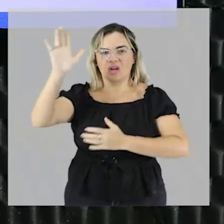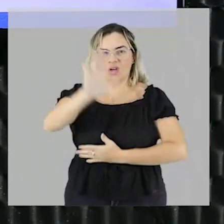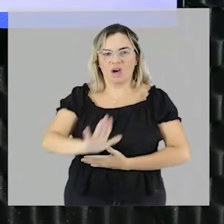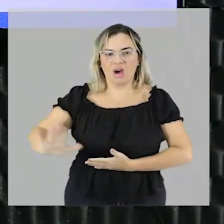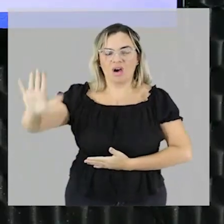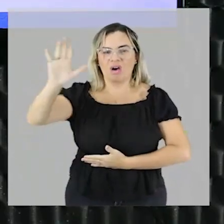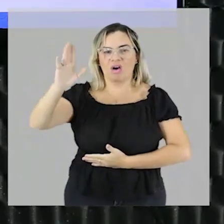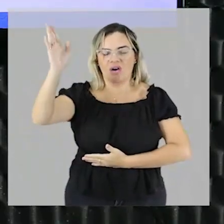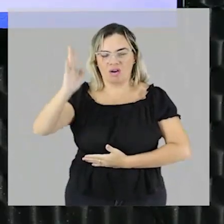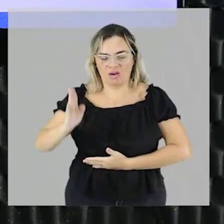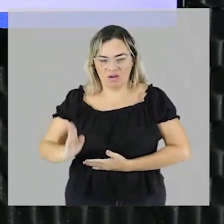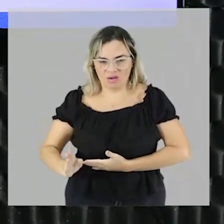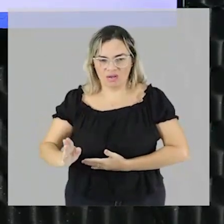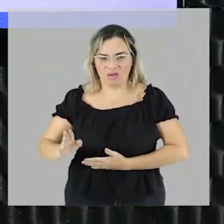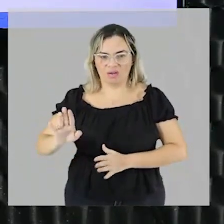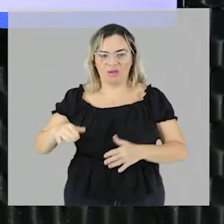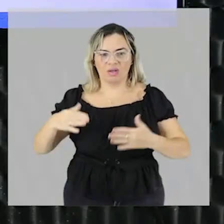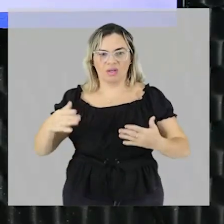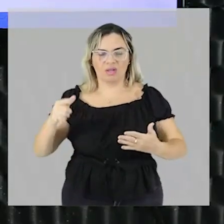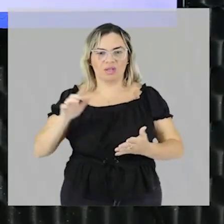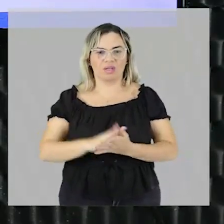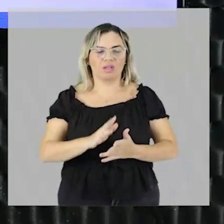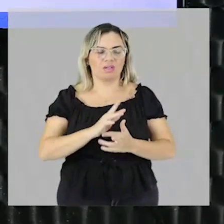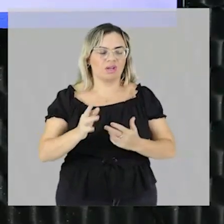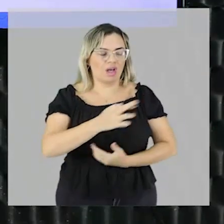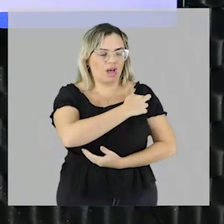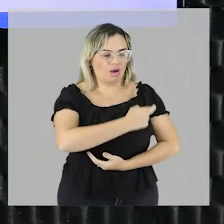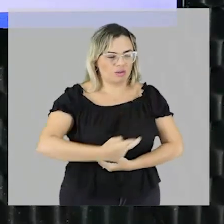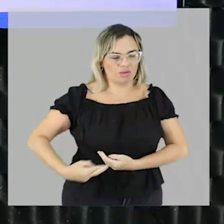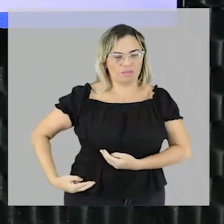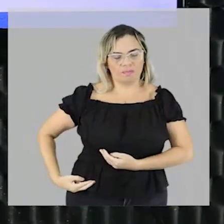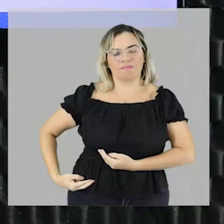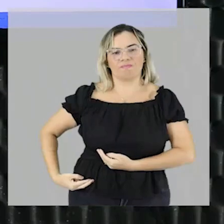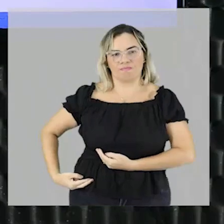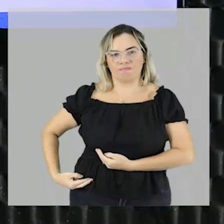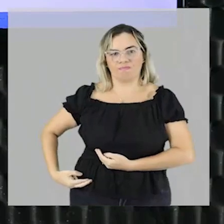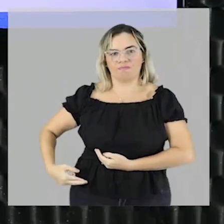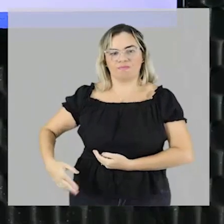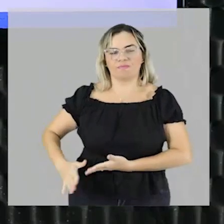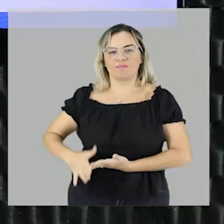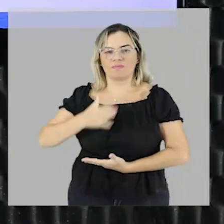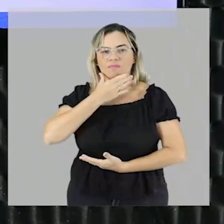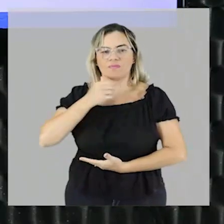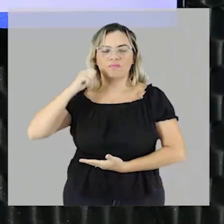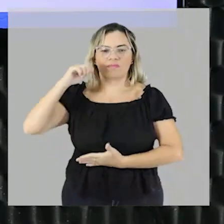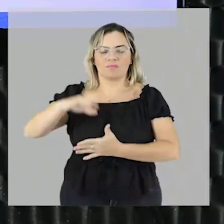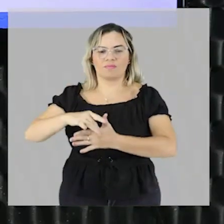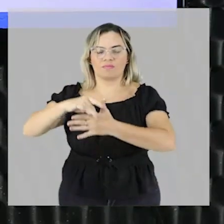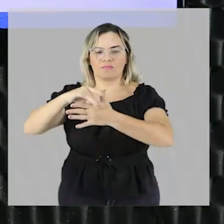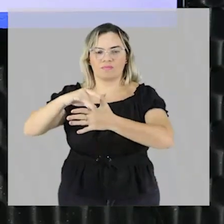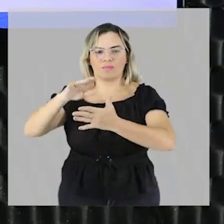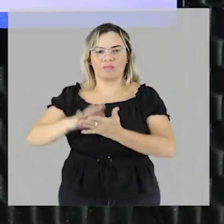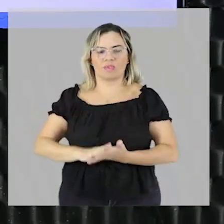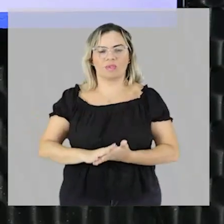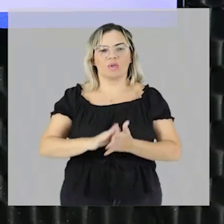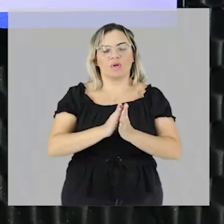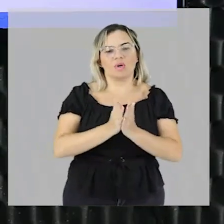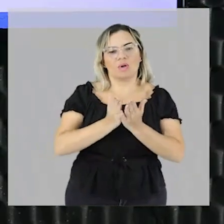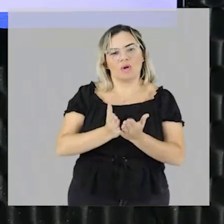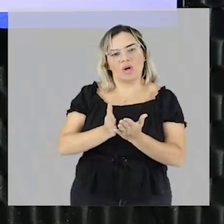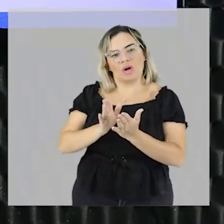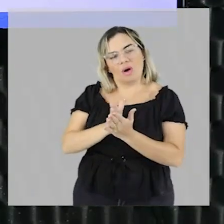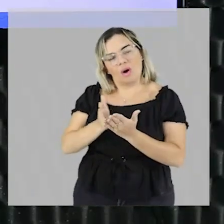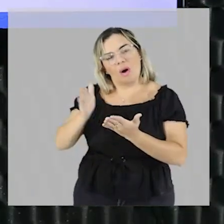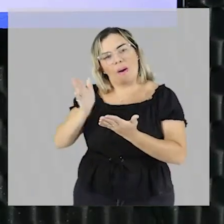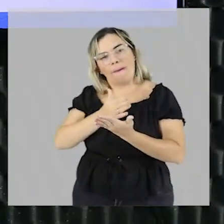isso foi construído pelos republicanos. Tiradentes, por exemplo, nos livros de história do Império,